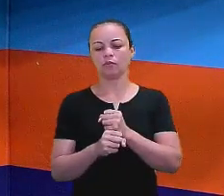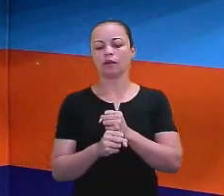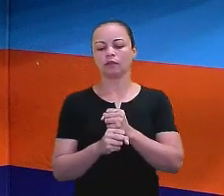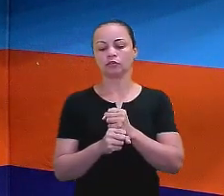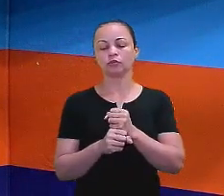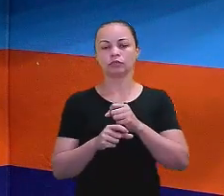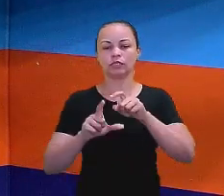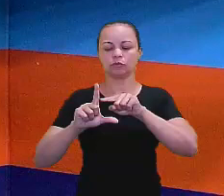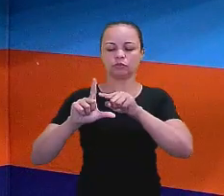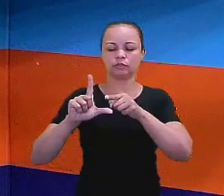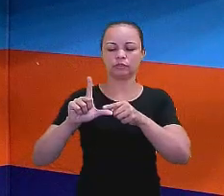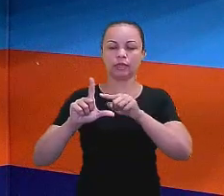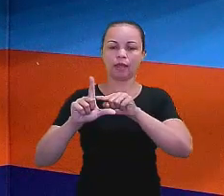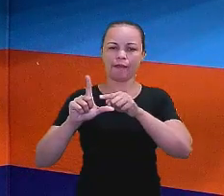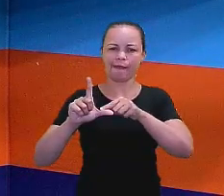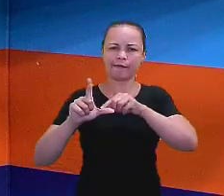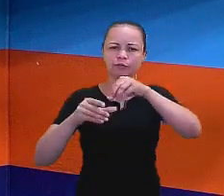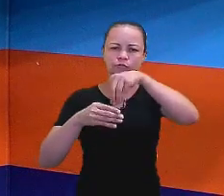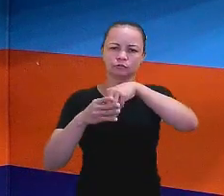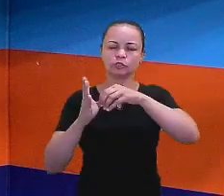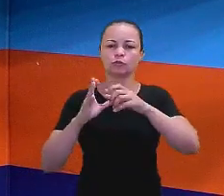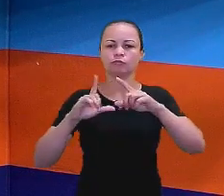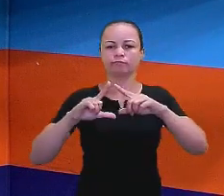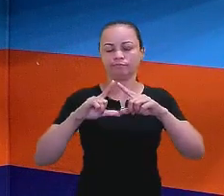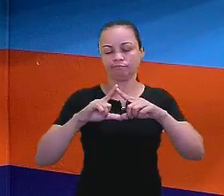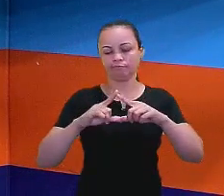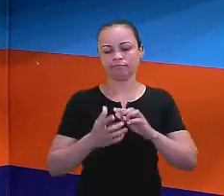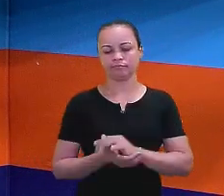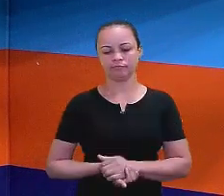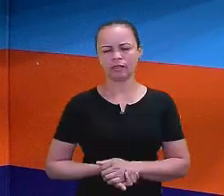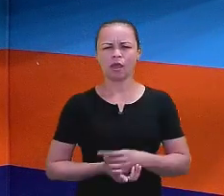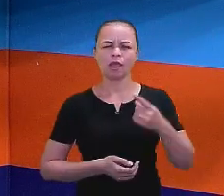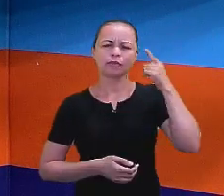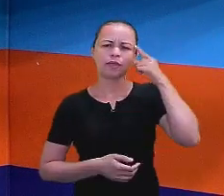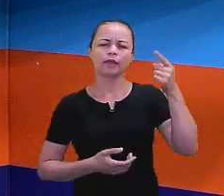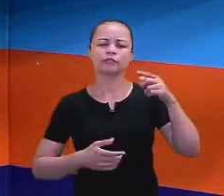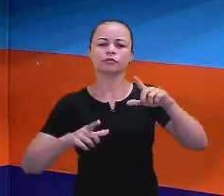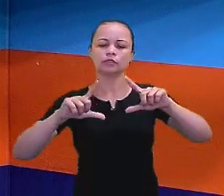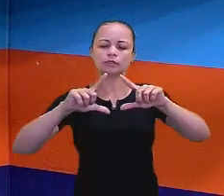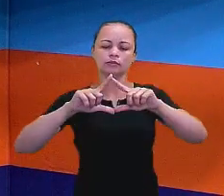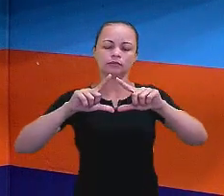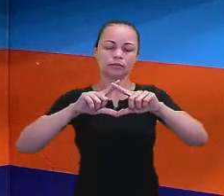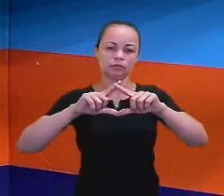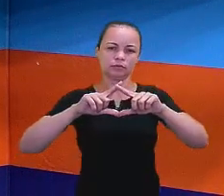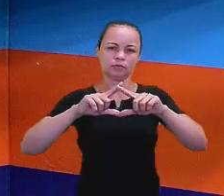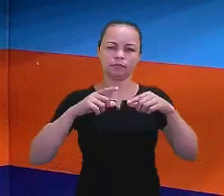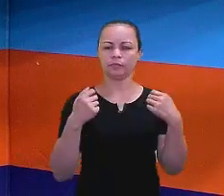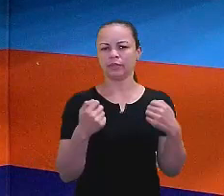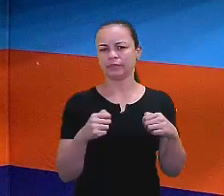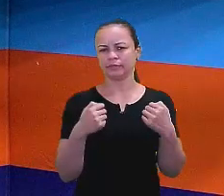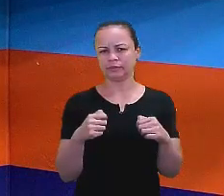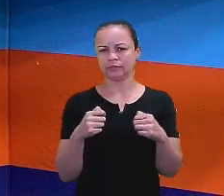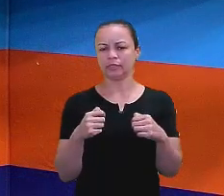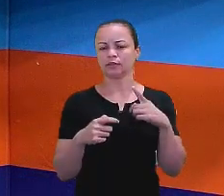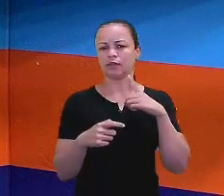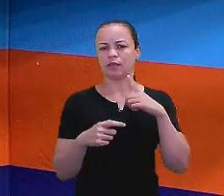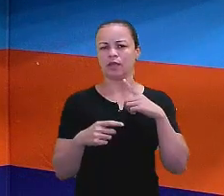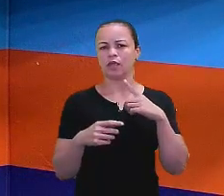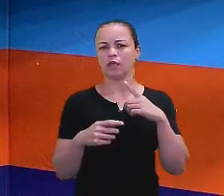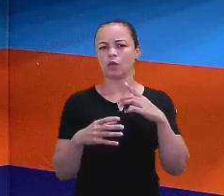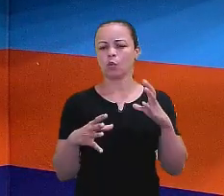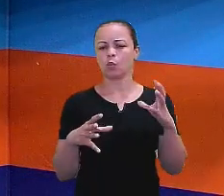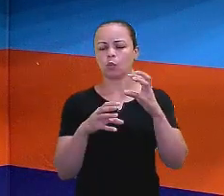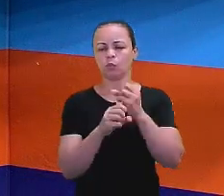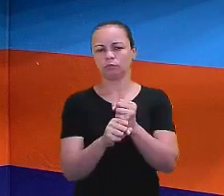tá? Tendo essa ideia, né, de que os três ângulos têm que dar o resultado como